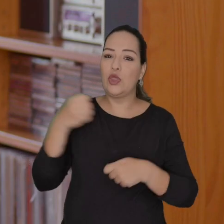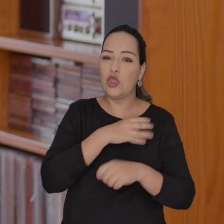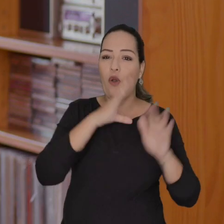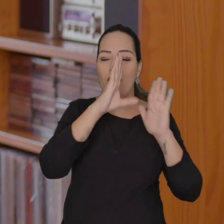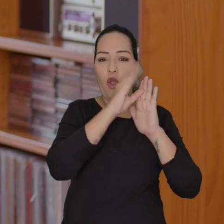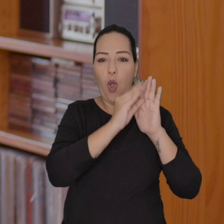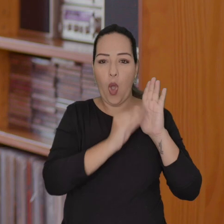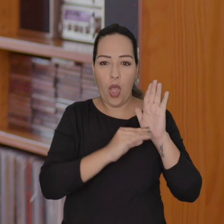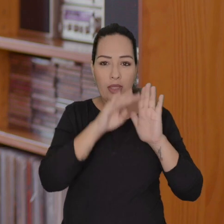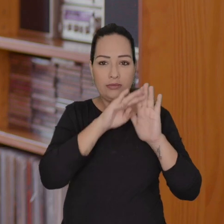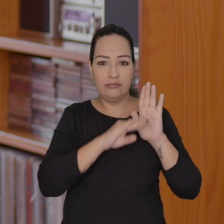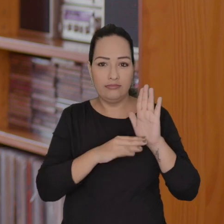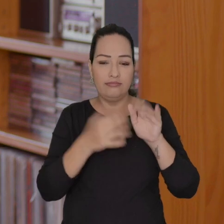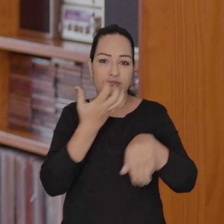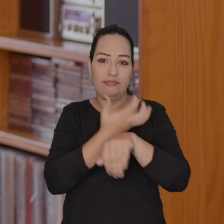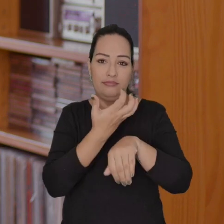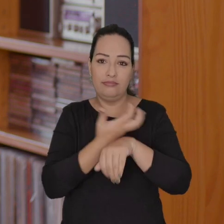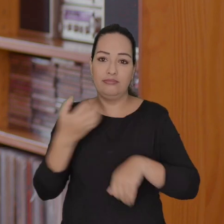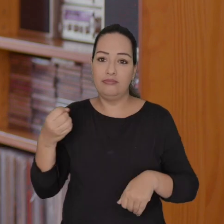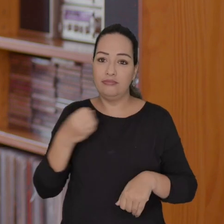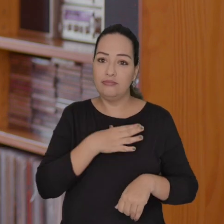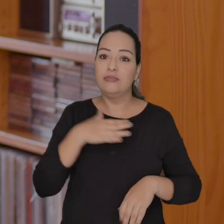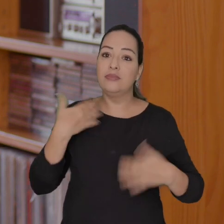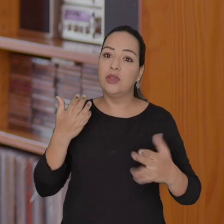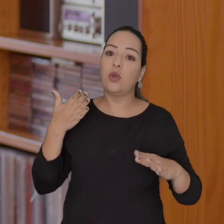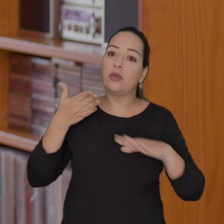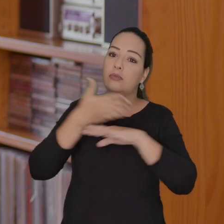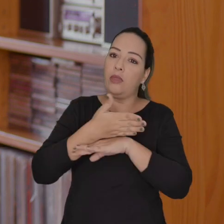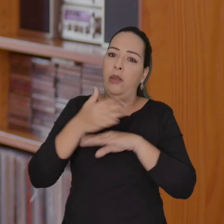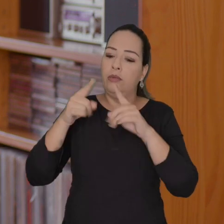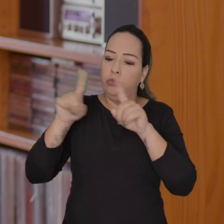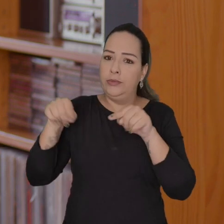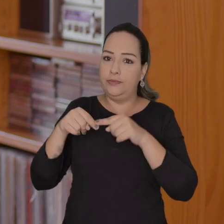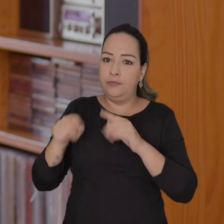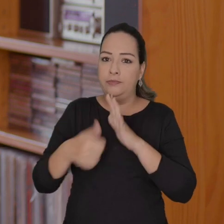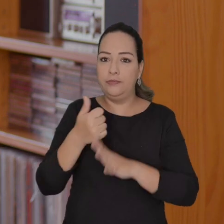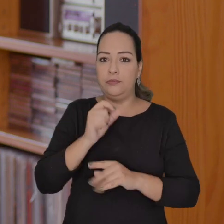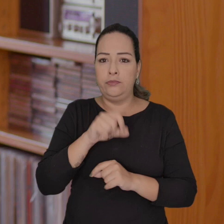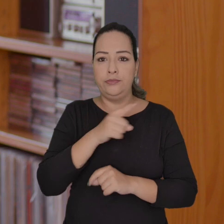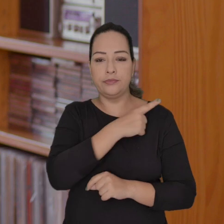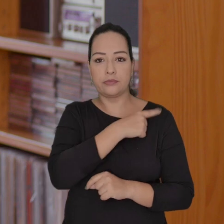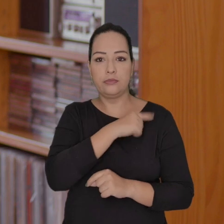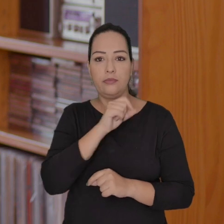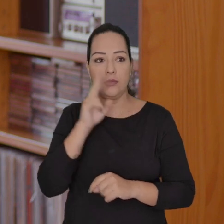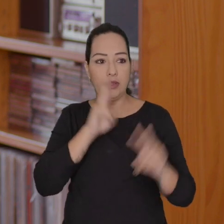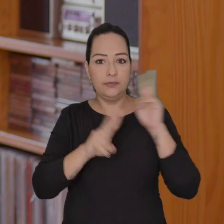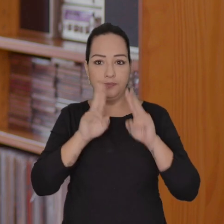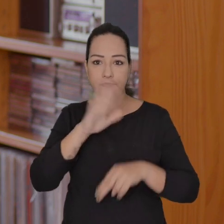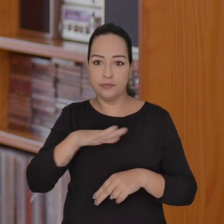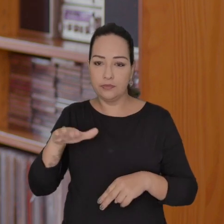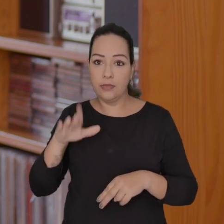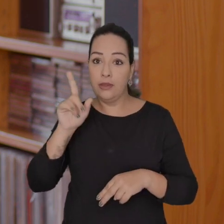tem que se haver com novos conteúdos, né, novas disciplinas. E quando a gente entra numa sala de primeiro ano e vê os